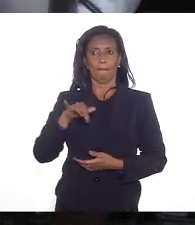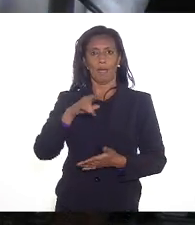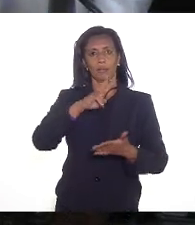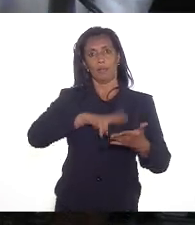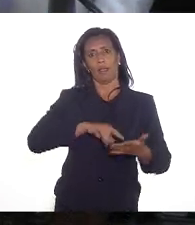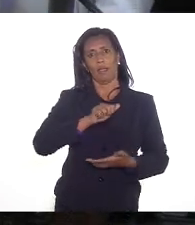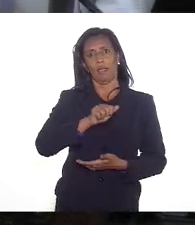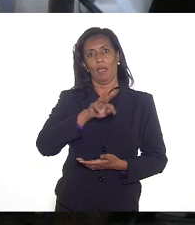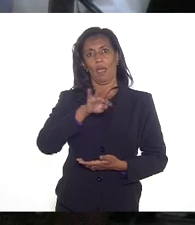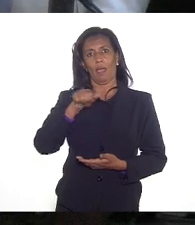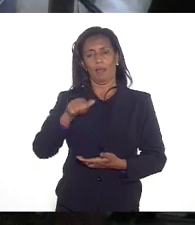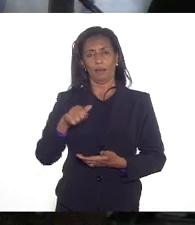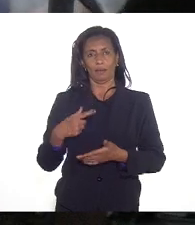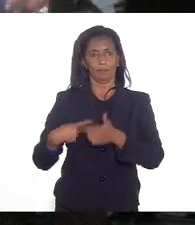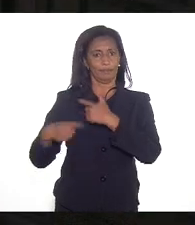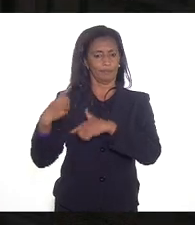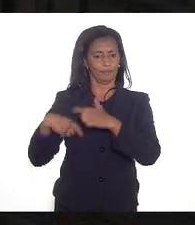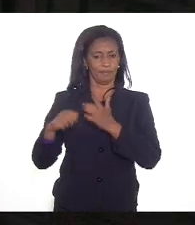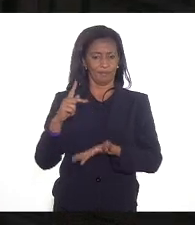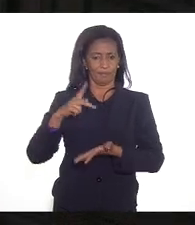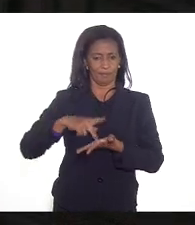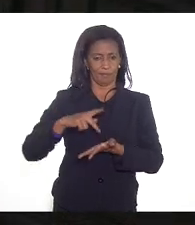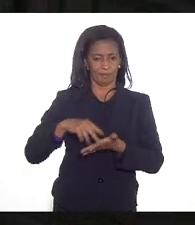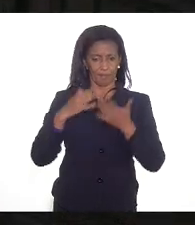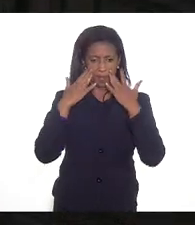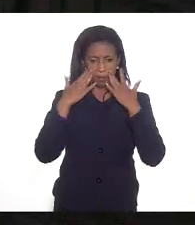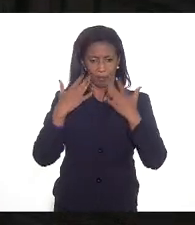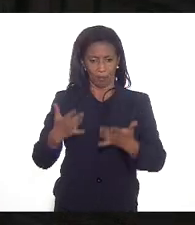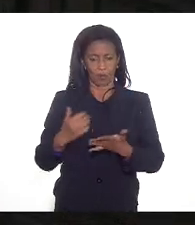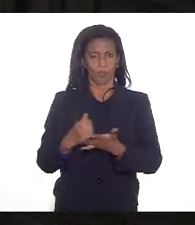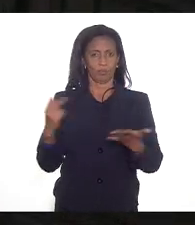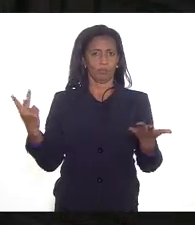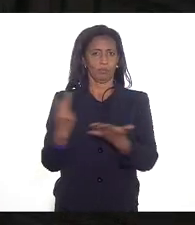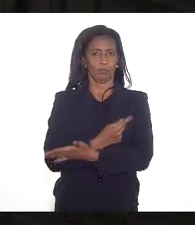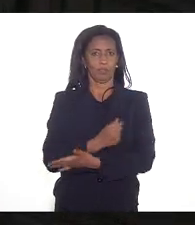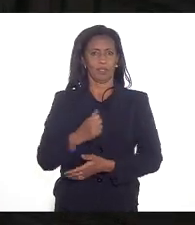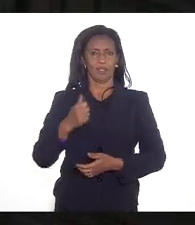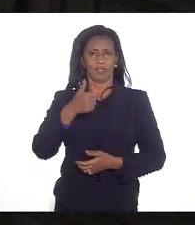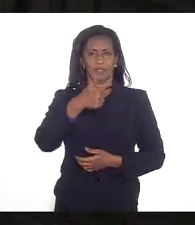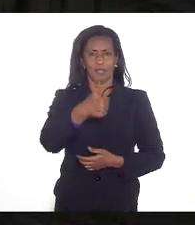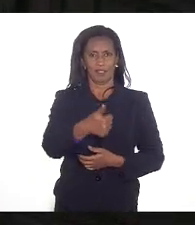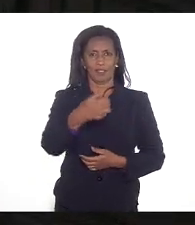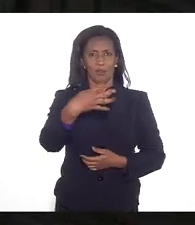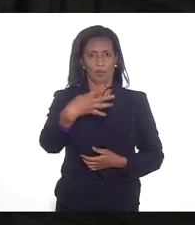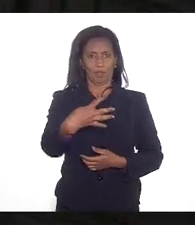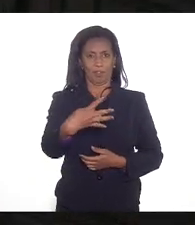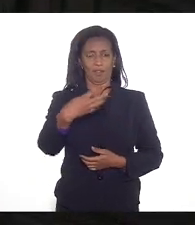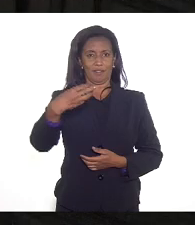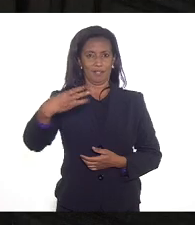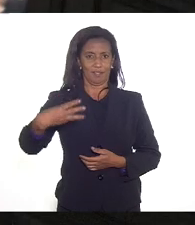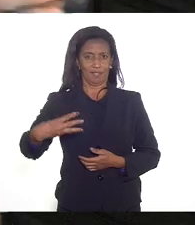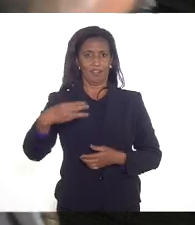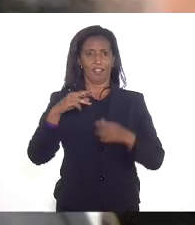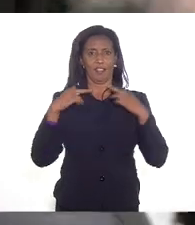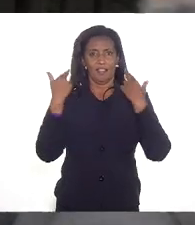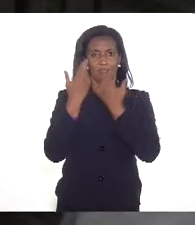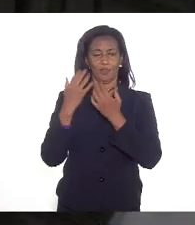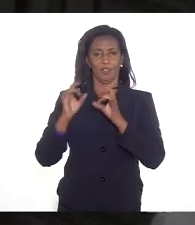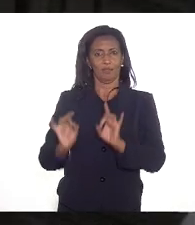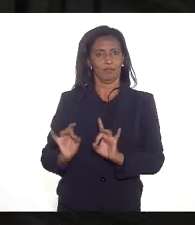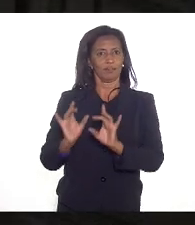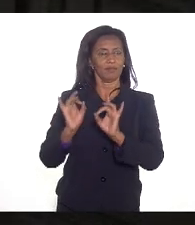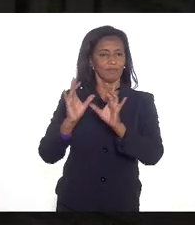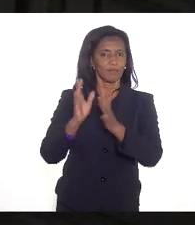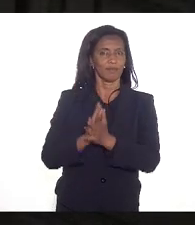fazer a leitura da ata da sessão anterior a reflete com exatidão o ocorrido na centésima quadragésima terceira sessão